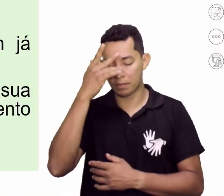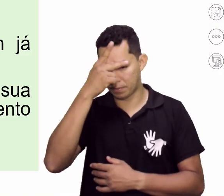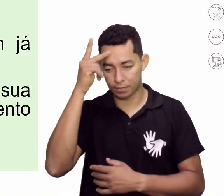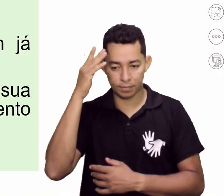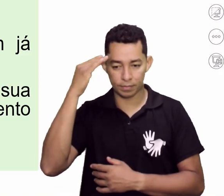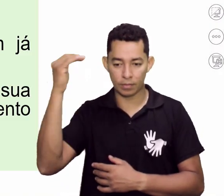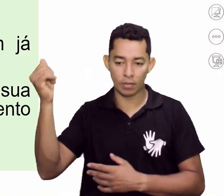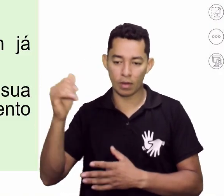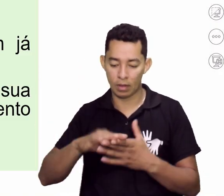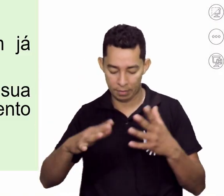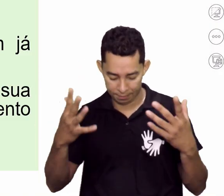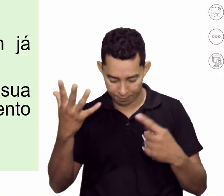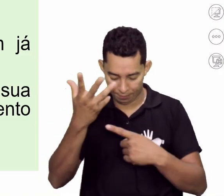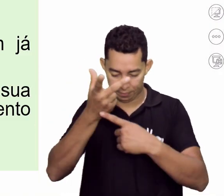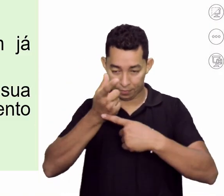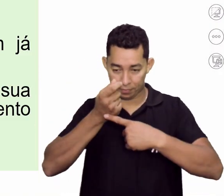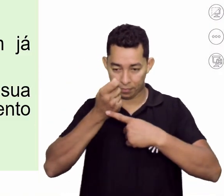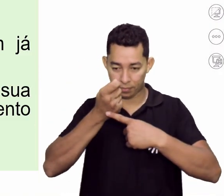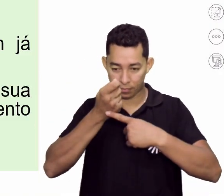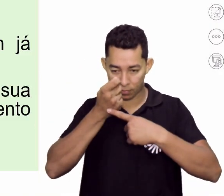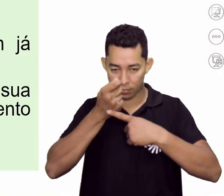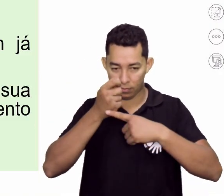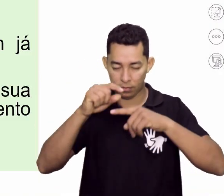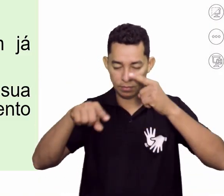arte musical aqui.